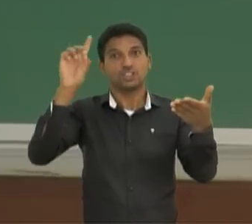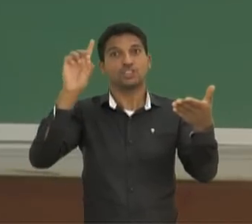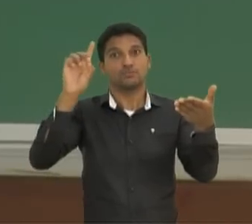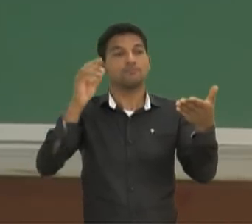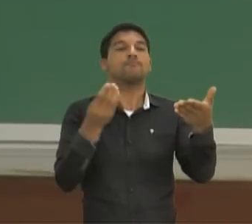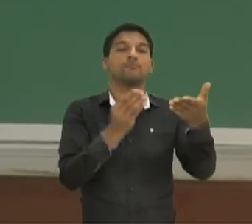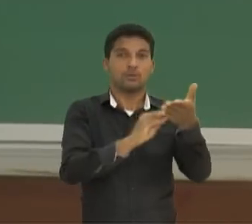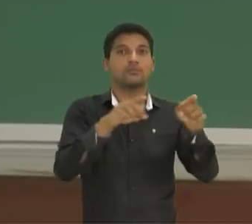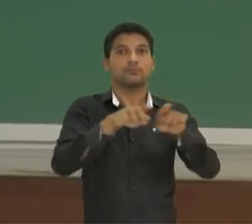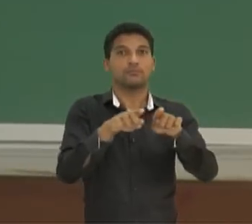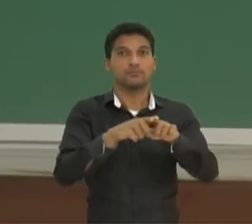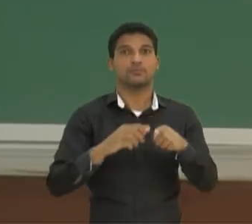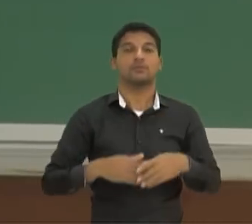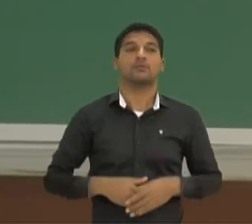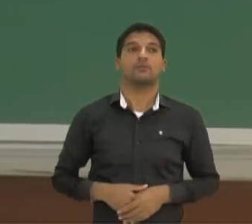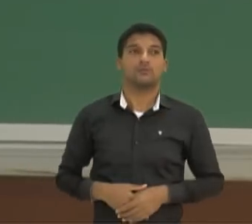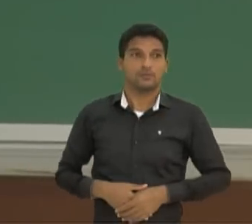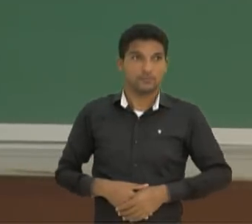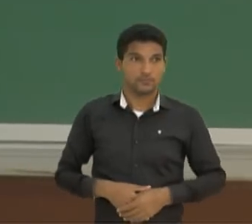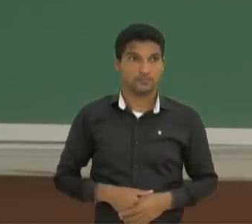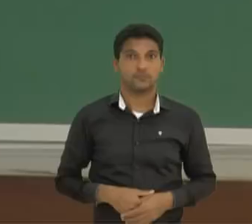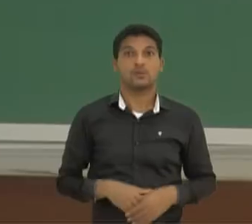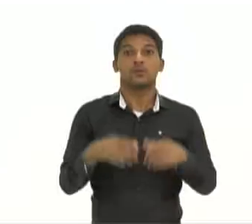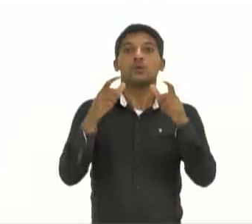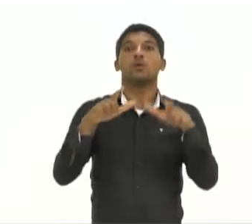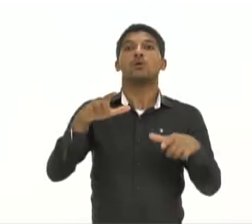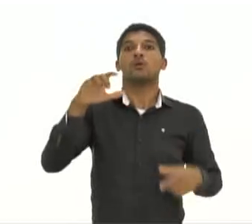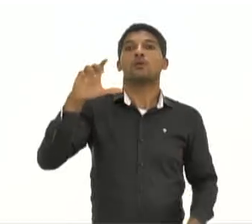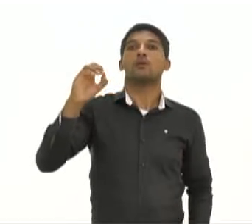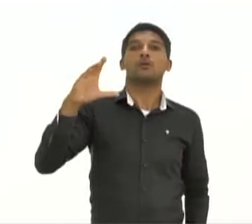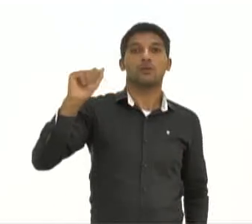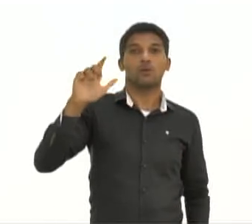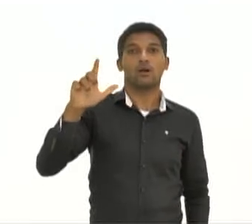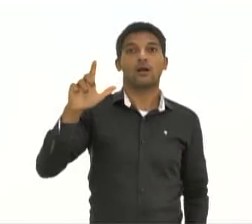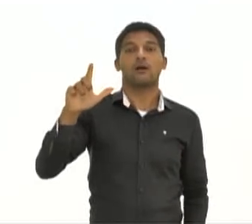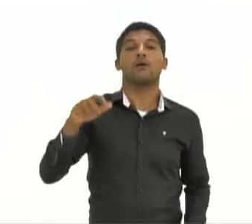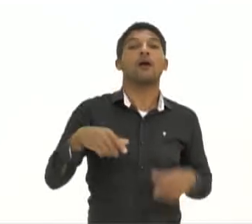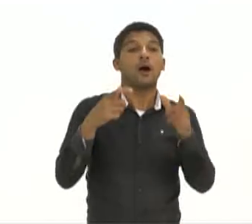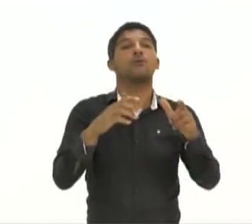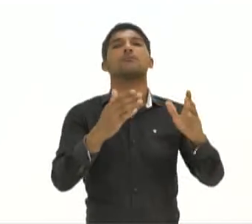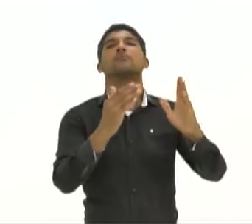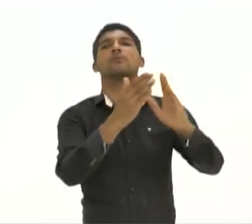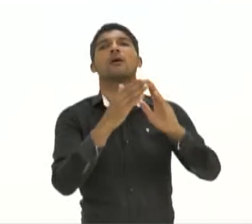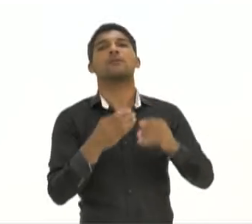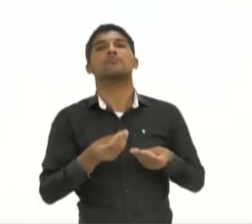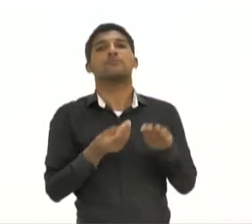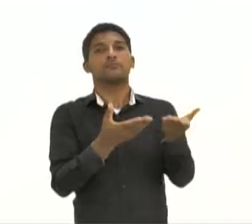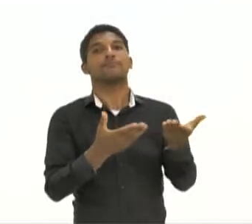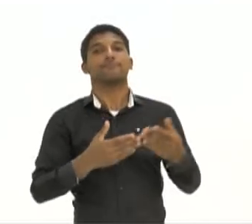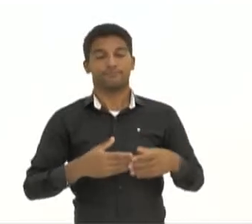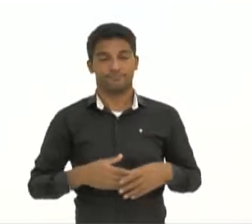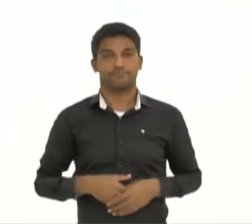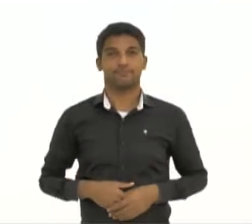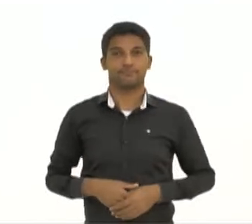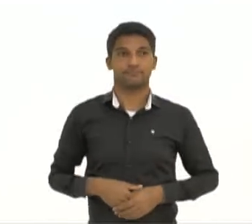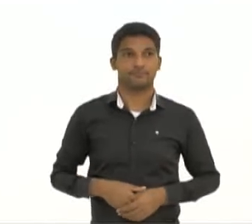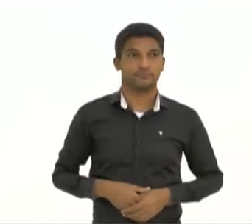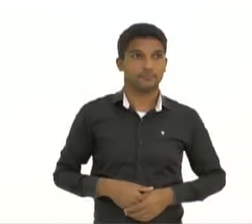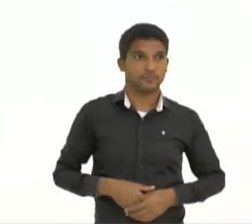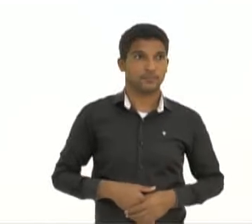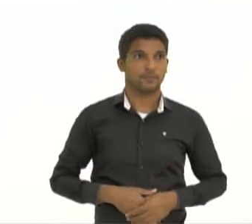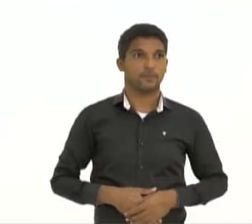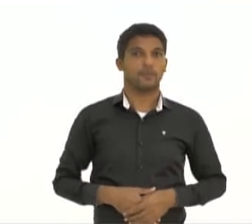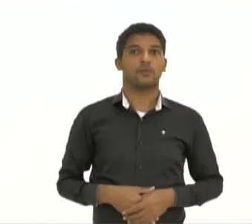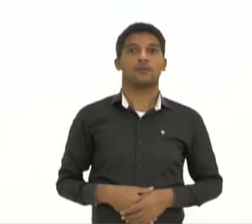informações. O local, a gente já comentou, né, de onde a carta foi escrita, assinatura manual, passa mais confiança e seriedade do